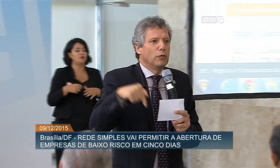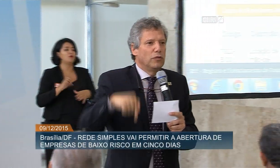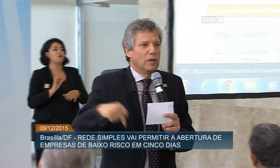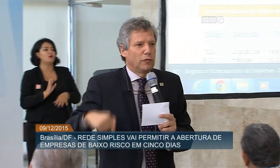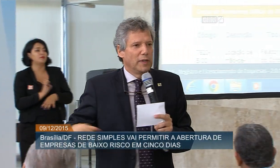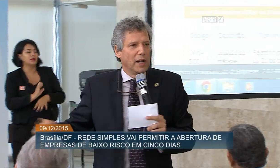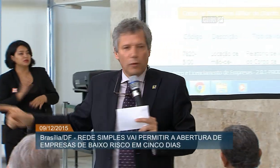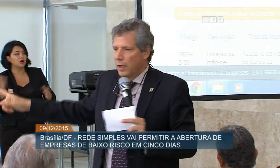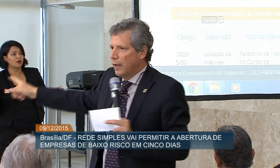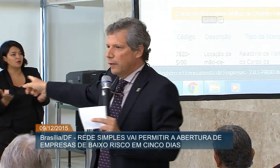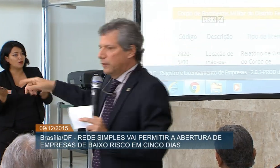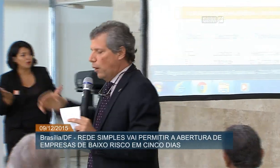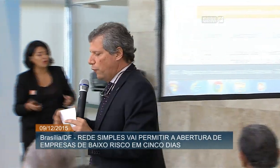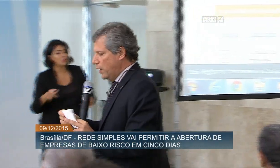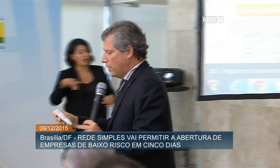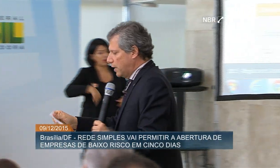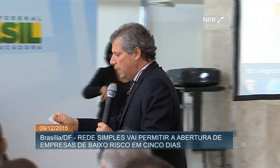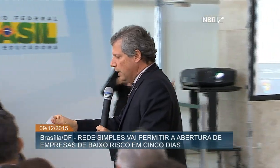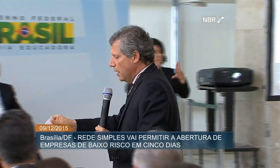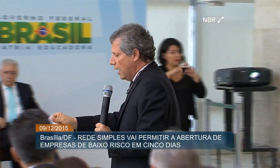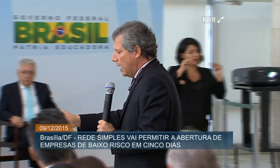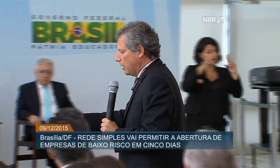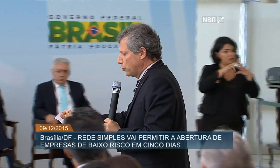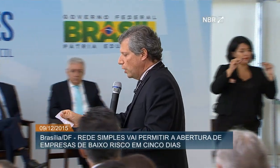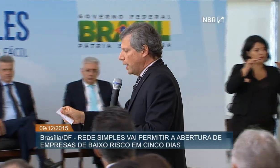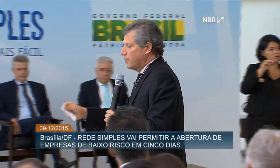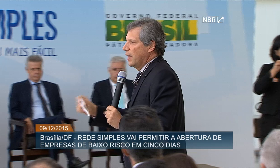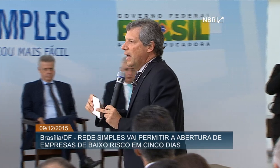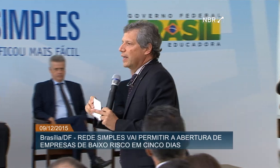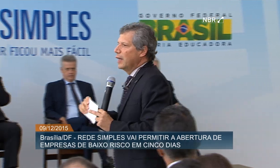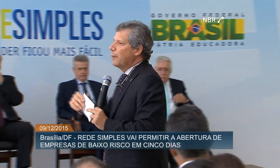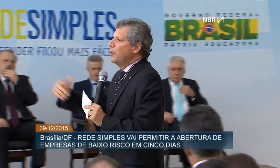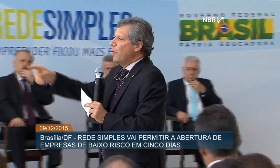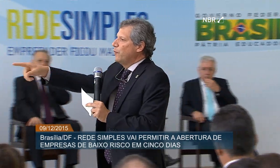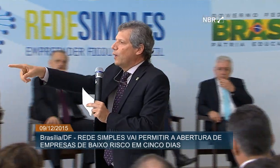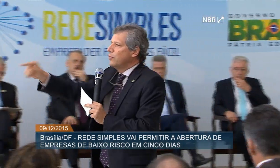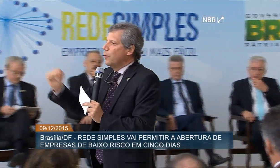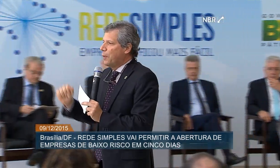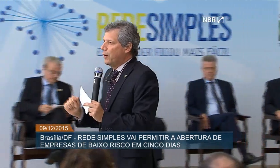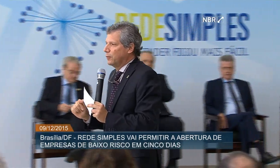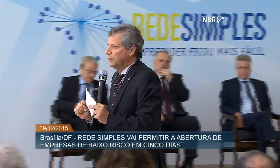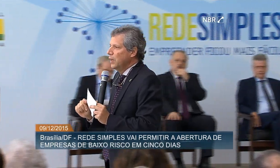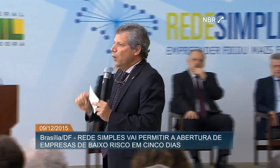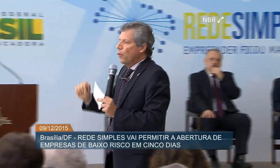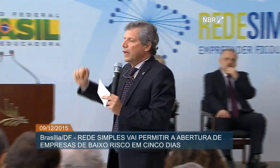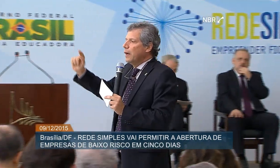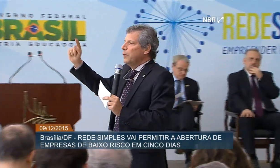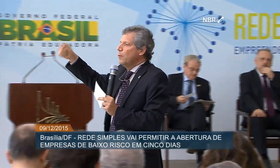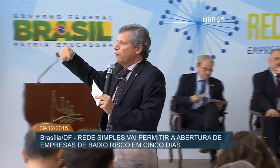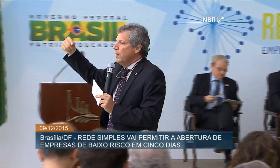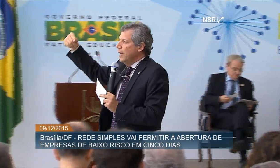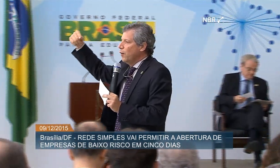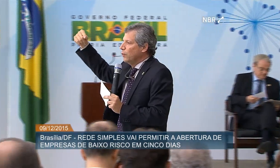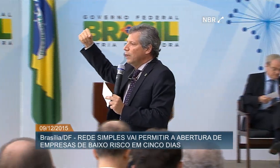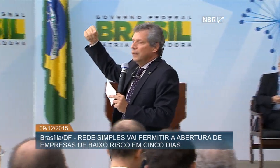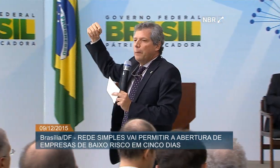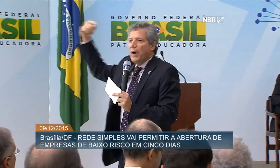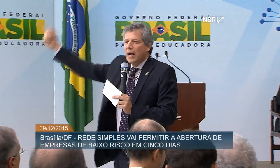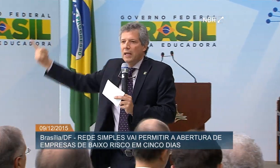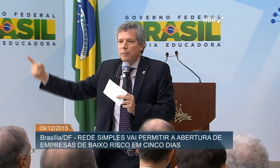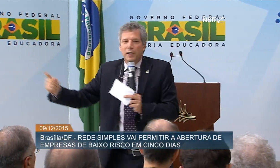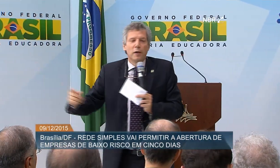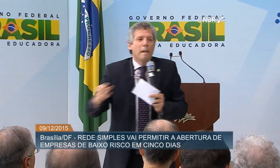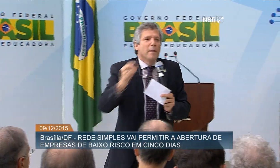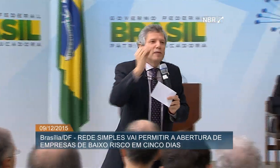hoje aqui do Distrito Federal que talvez a aqui a jsr queira abrir uma filial em São Paulo ou queira abrir uma filial